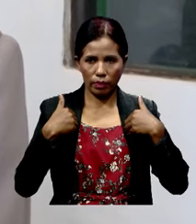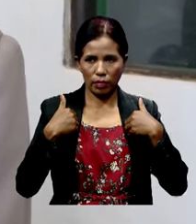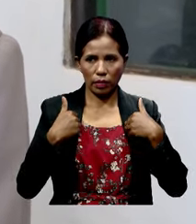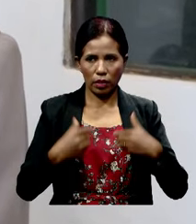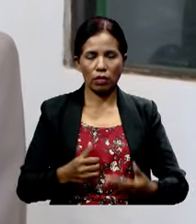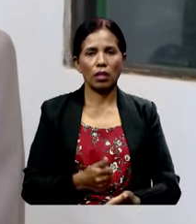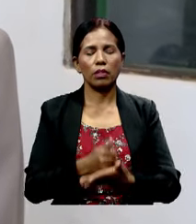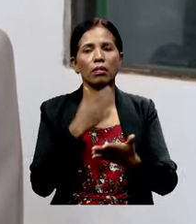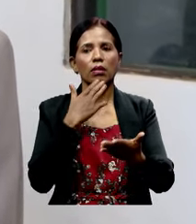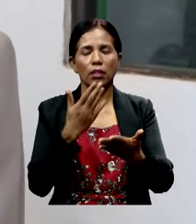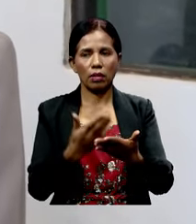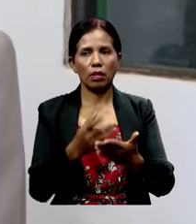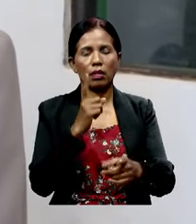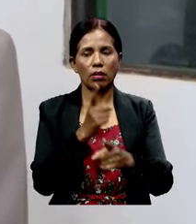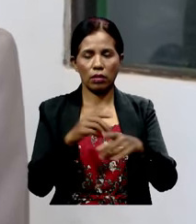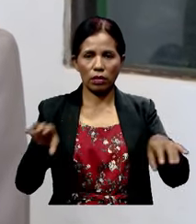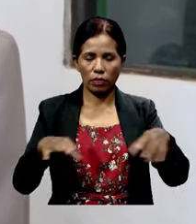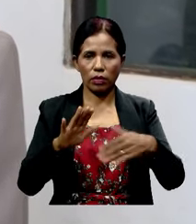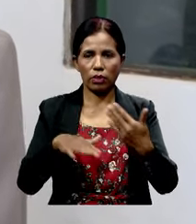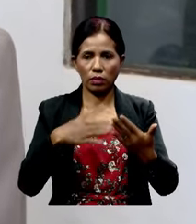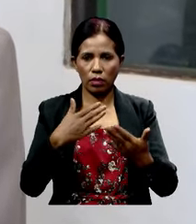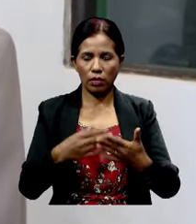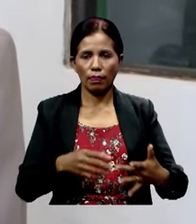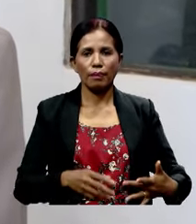do facilita de aquilo tan serviço será. Liliu